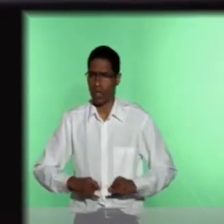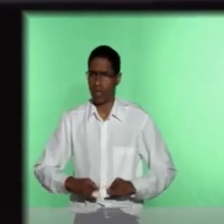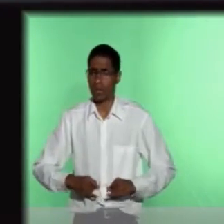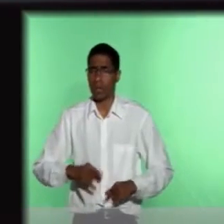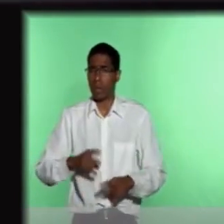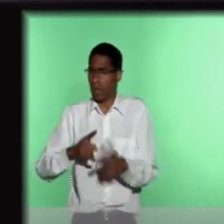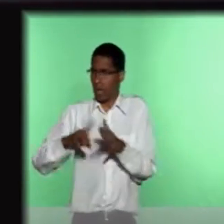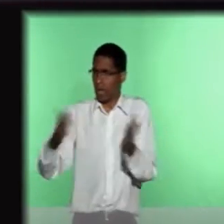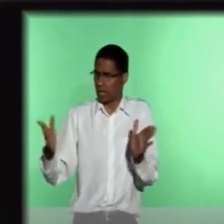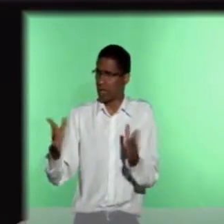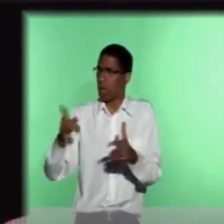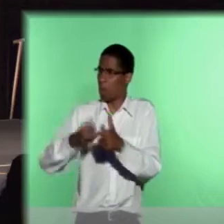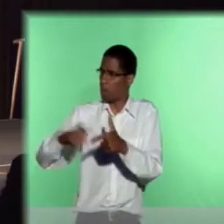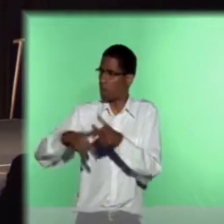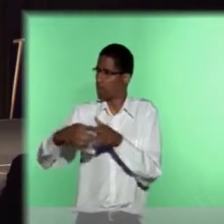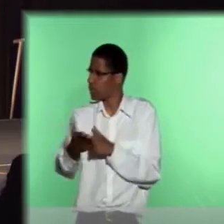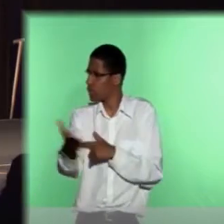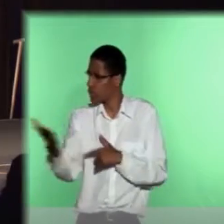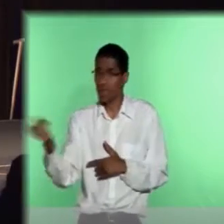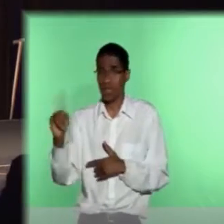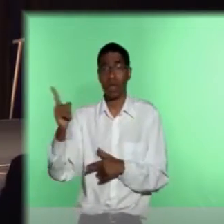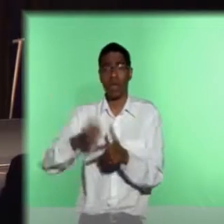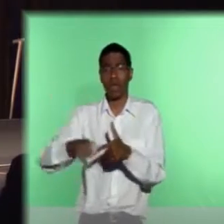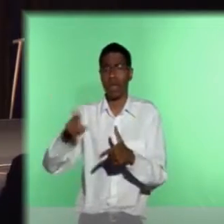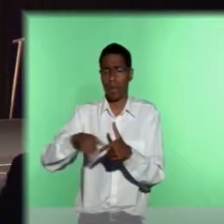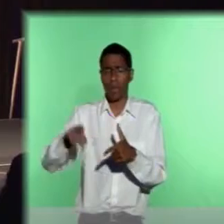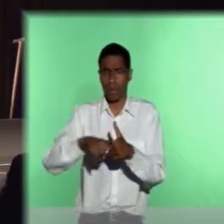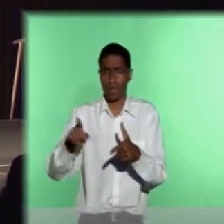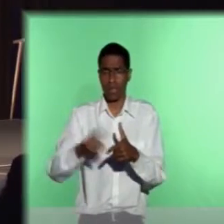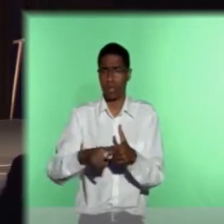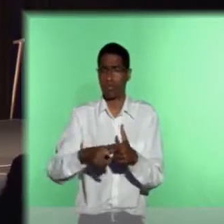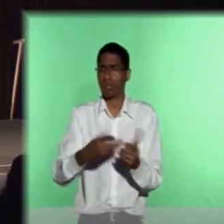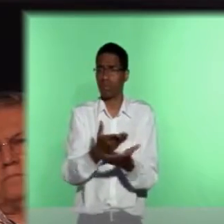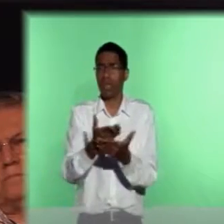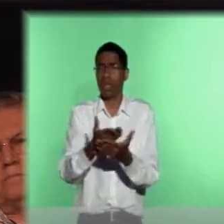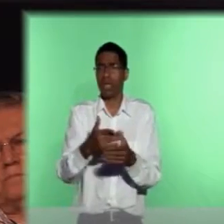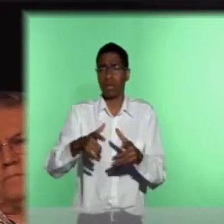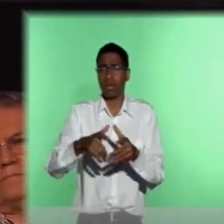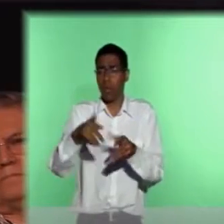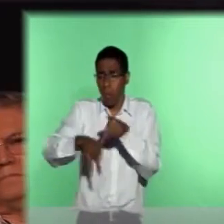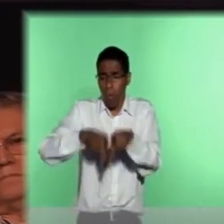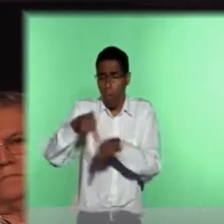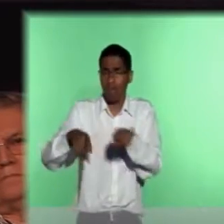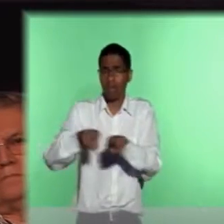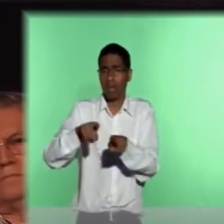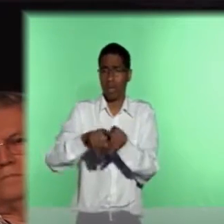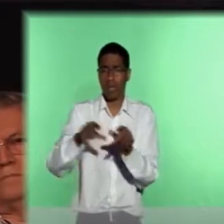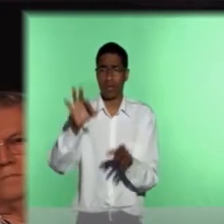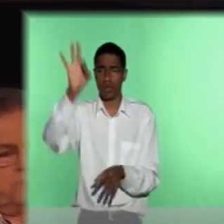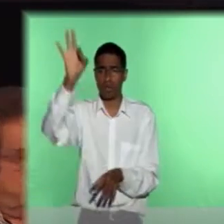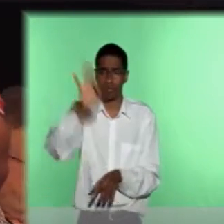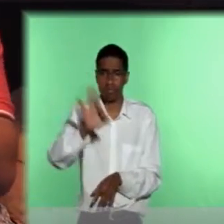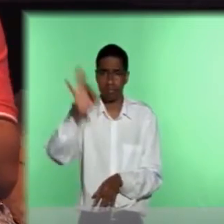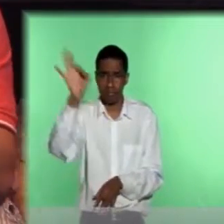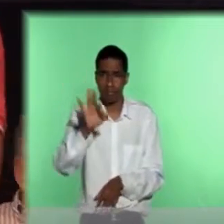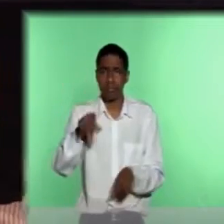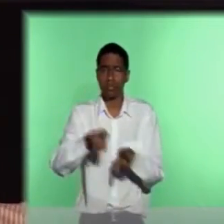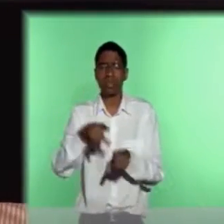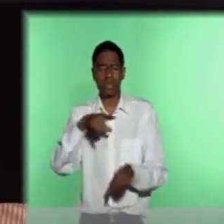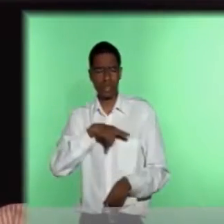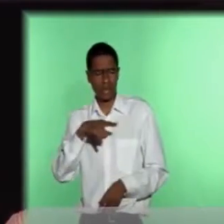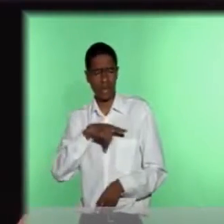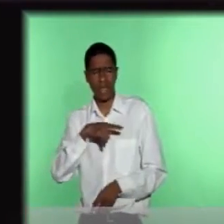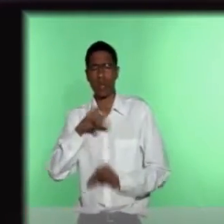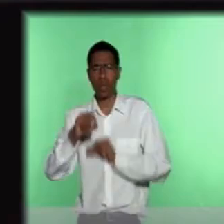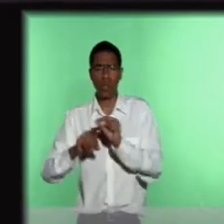de vocês, é um problema da formulação do próprio índice. Tem preocupado o Ministério da Educação, tem preocupado o presidente do INEP,